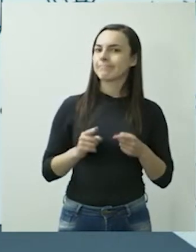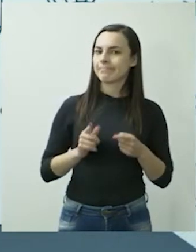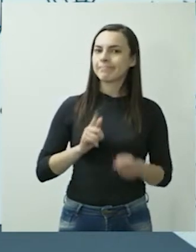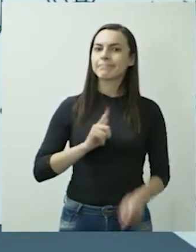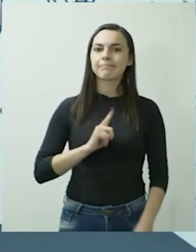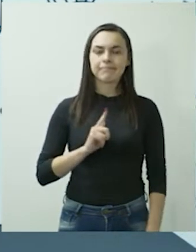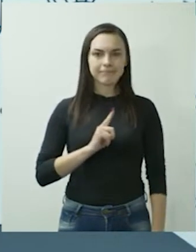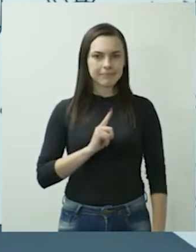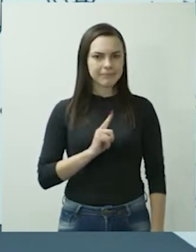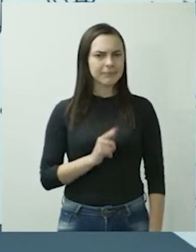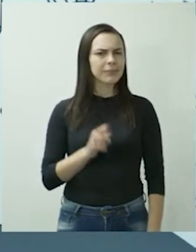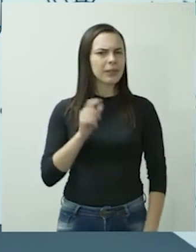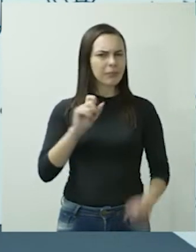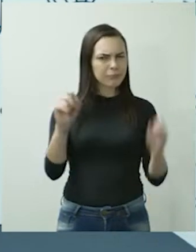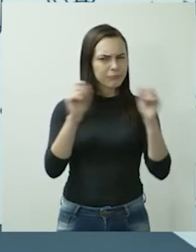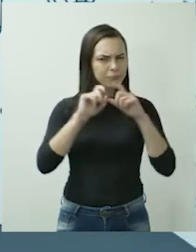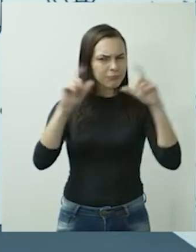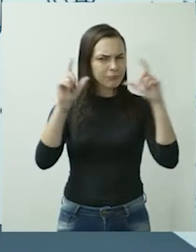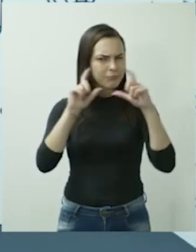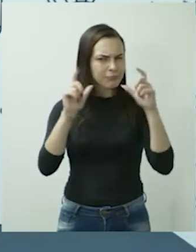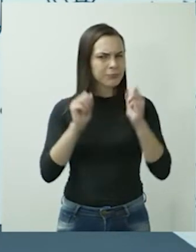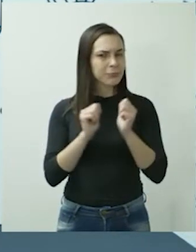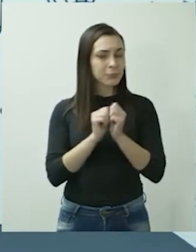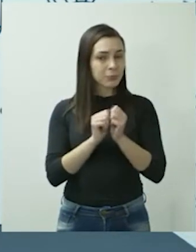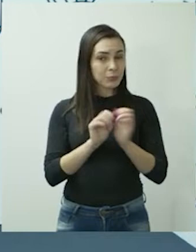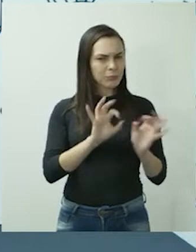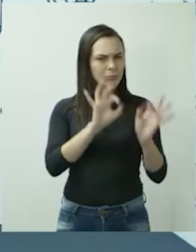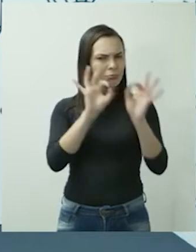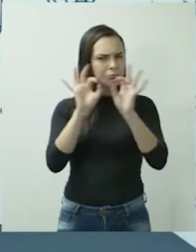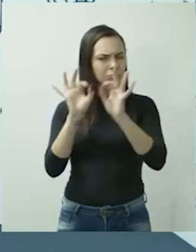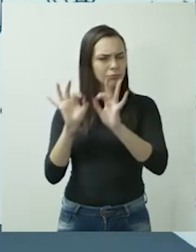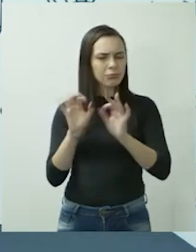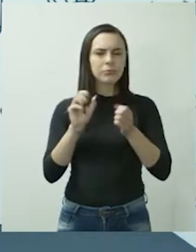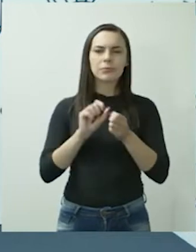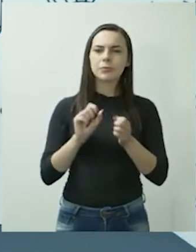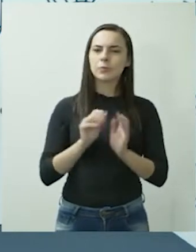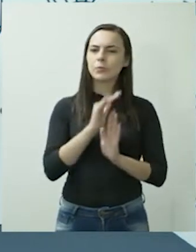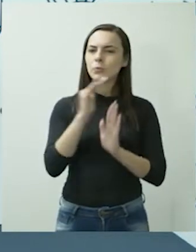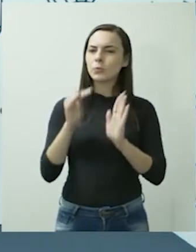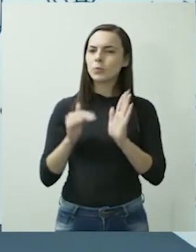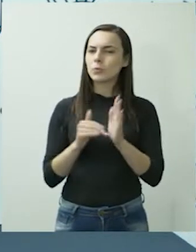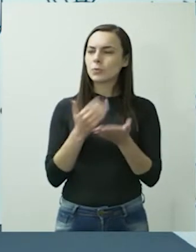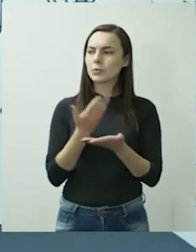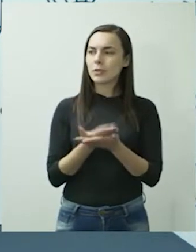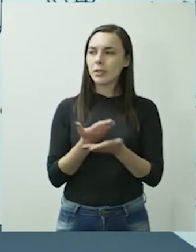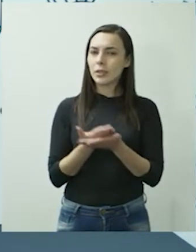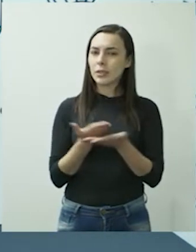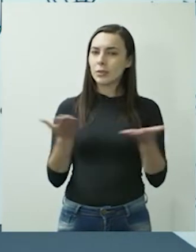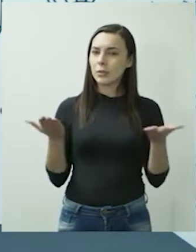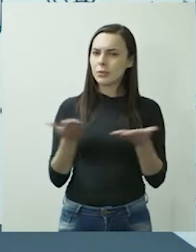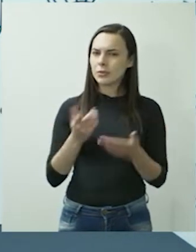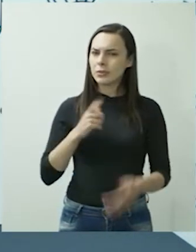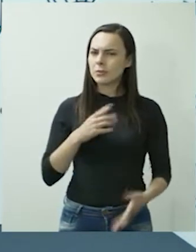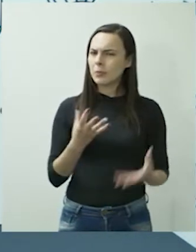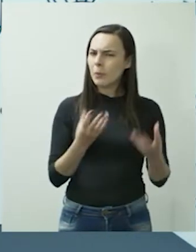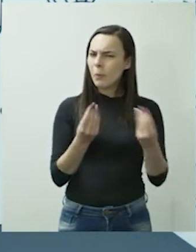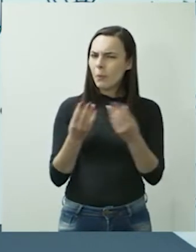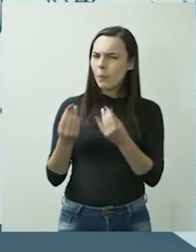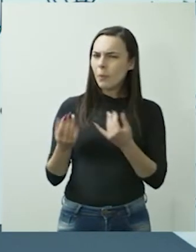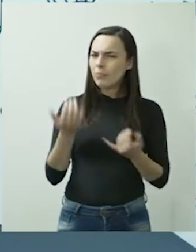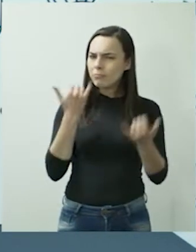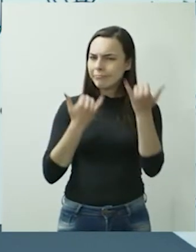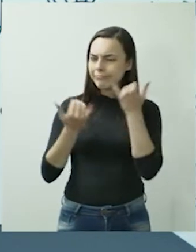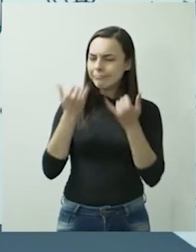desafios. Fiquem aí com a gente para fazer tudo isso, porque a nossa aula está recheada de coisas